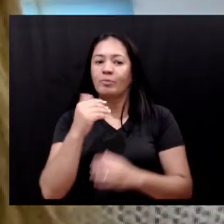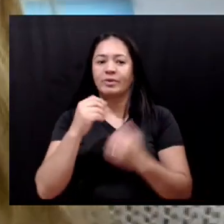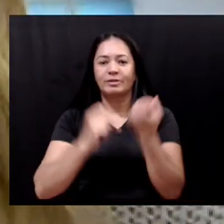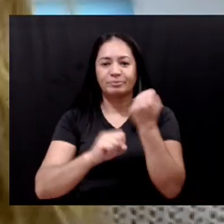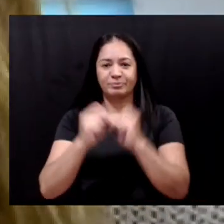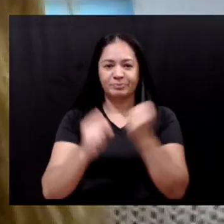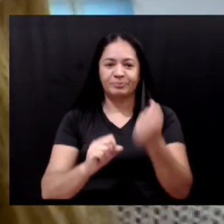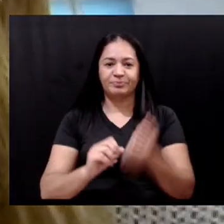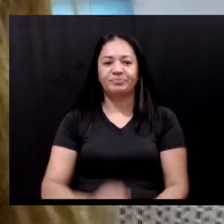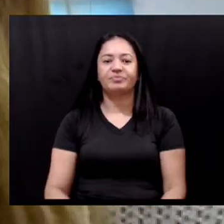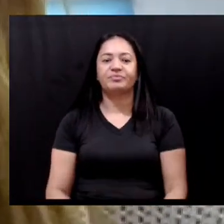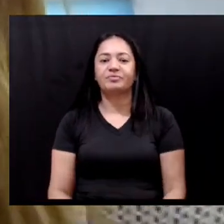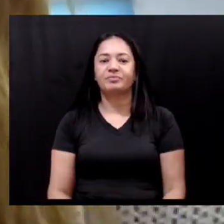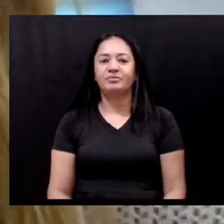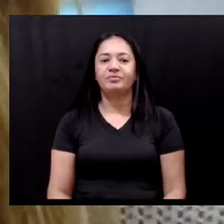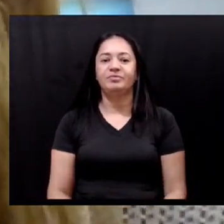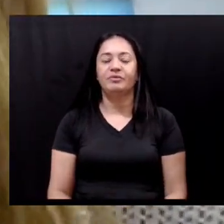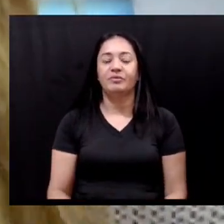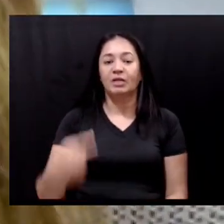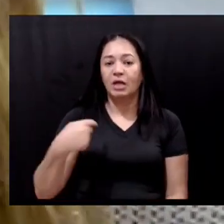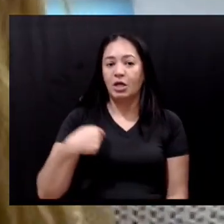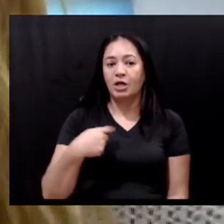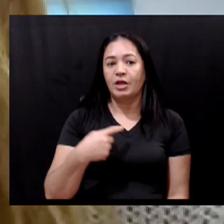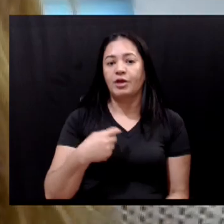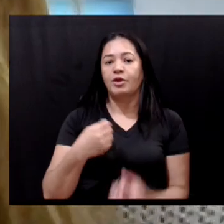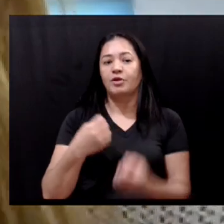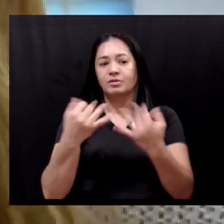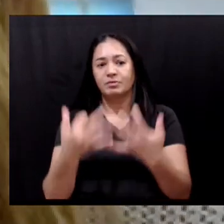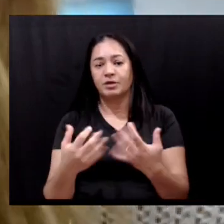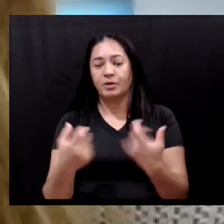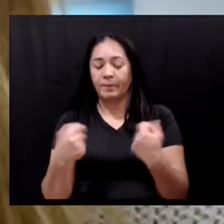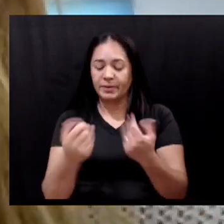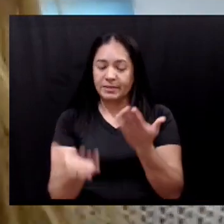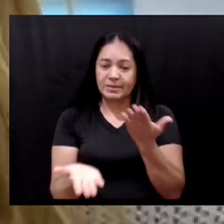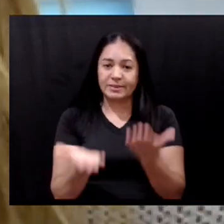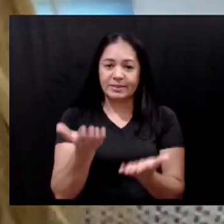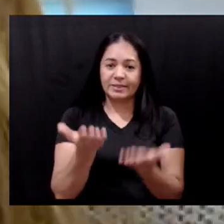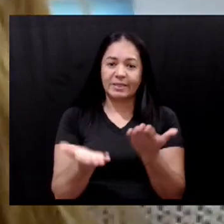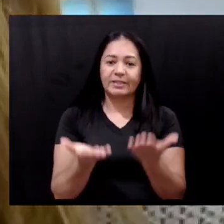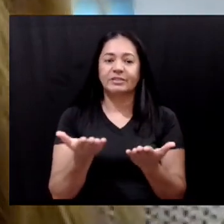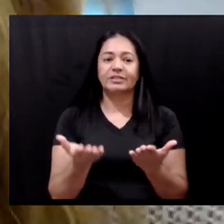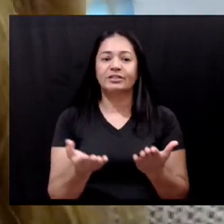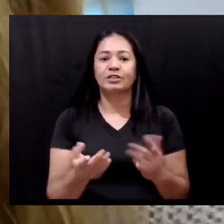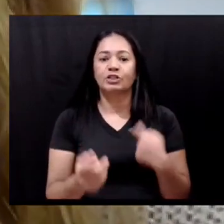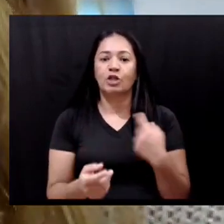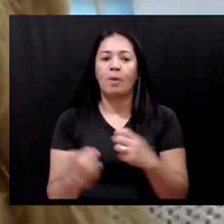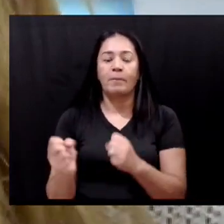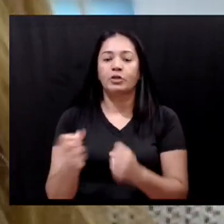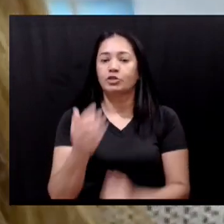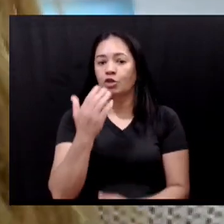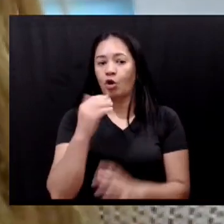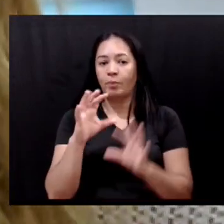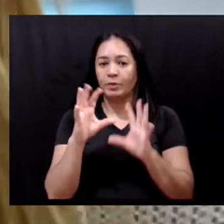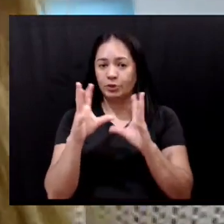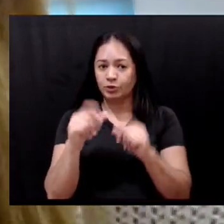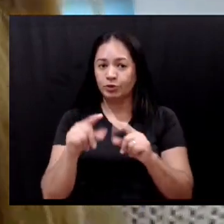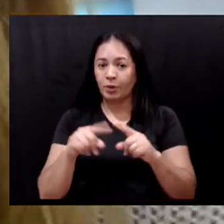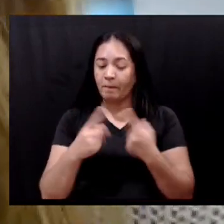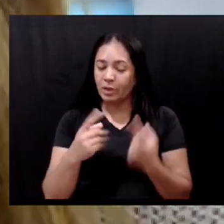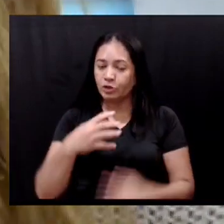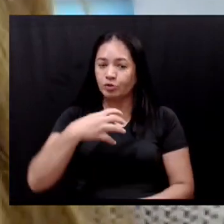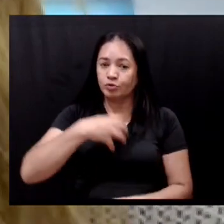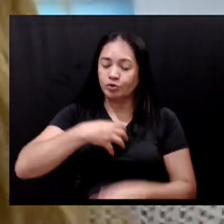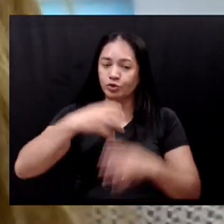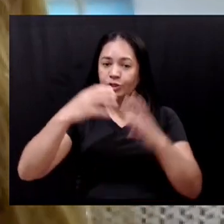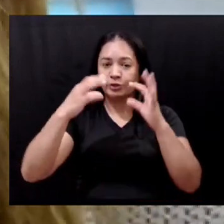Então, o que eu sempre falo é que na vida a gente precisa ter esse equilíbrio, né? Que a gente pode comer de tudo, se for de uma forma moderada, e praticando